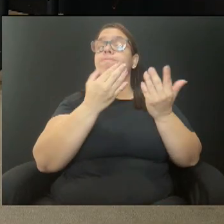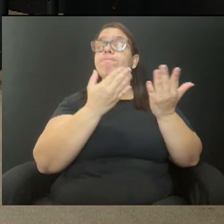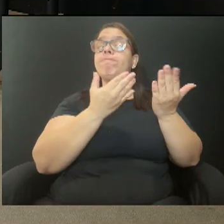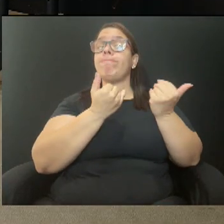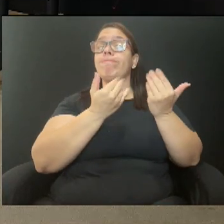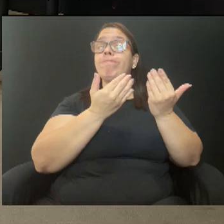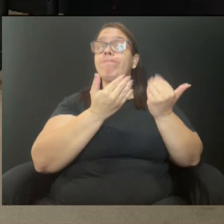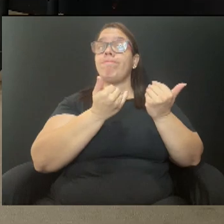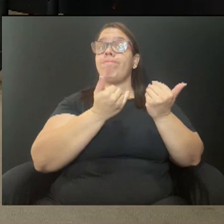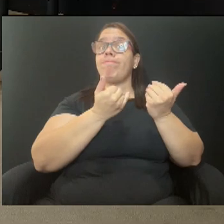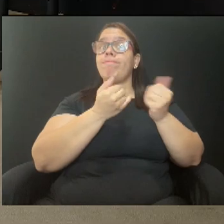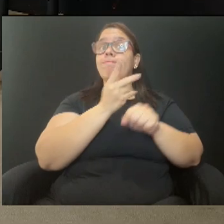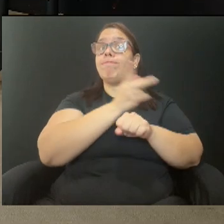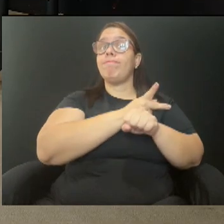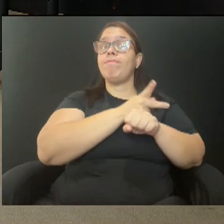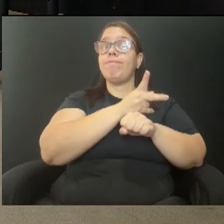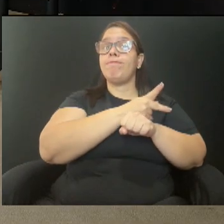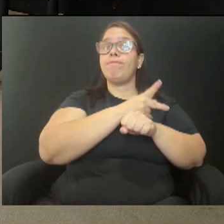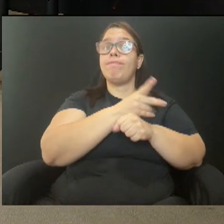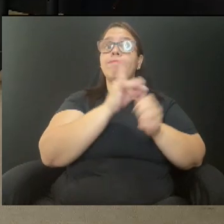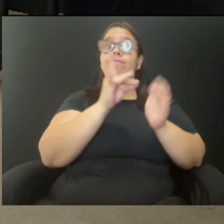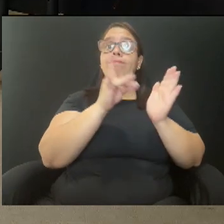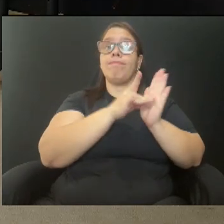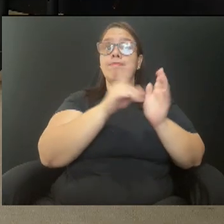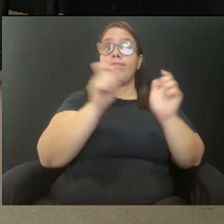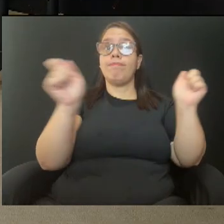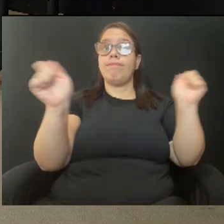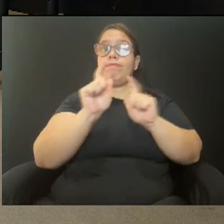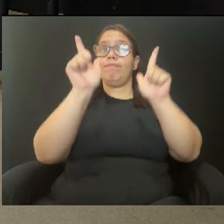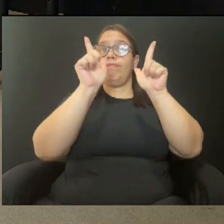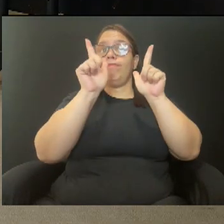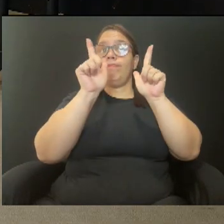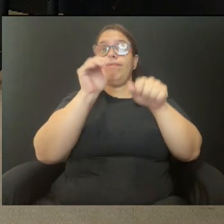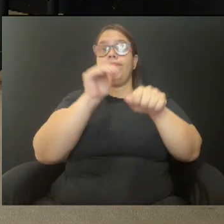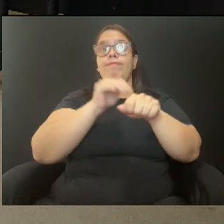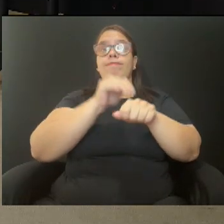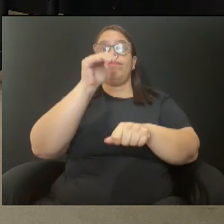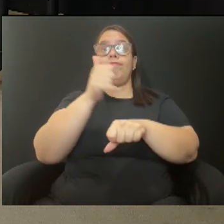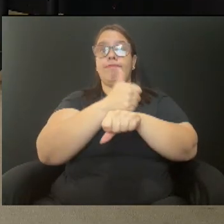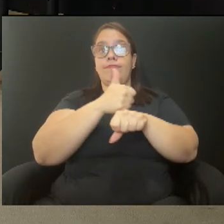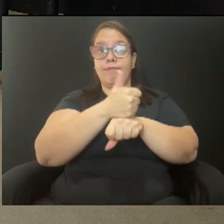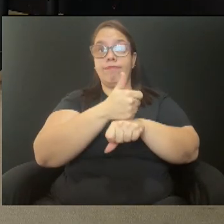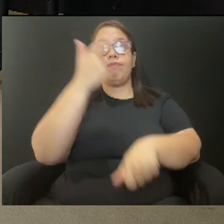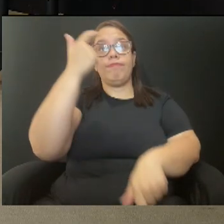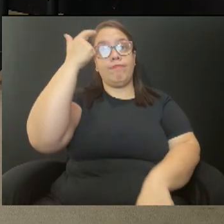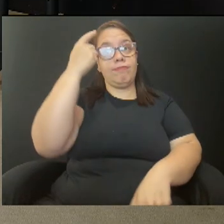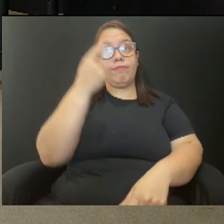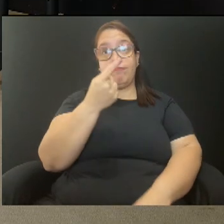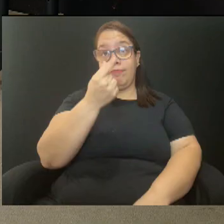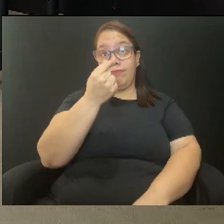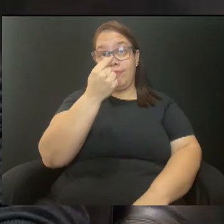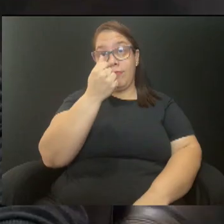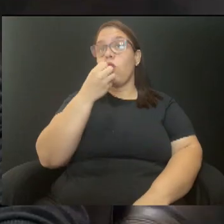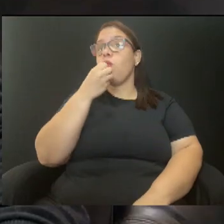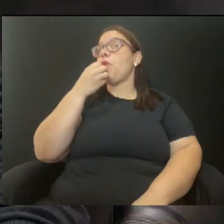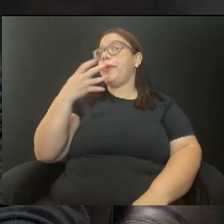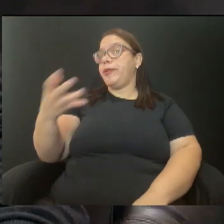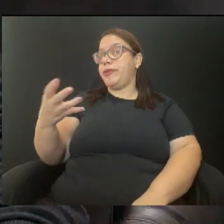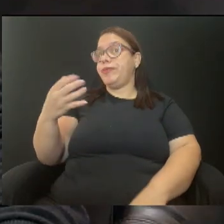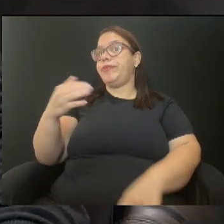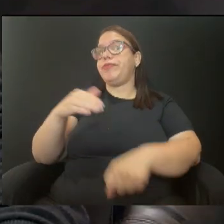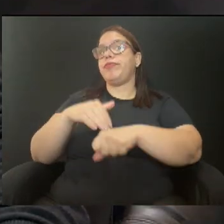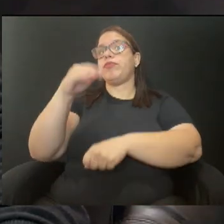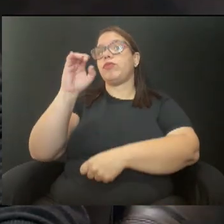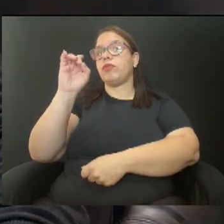busca de uma evidência no mercado e mais que a profissão, pensa no dinheiro? Boa. Mais do que só no trabalho, é